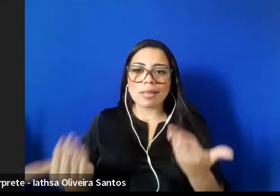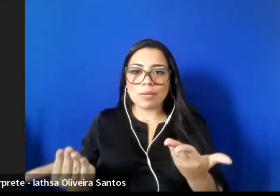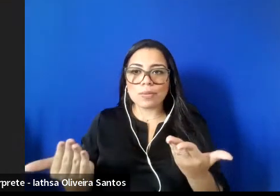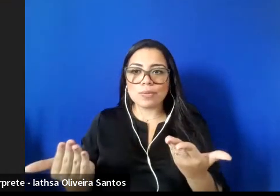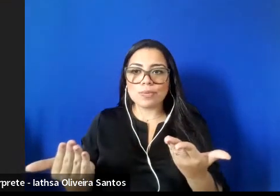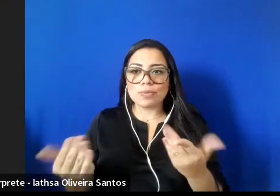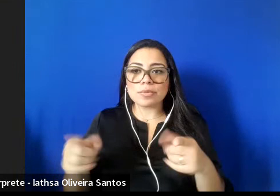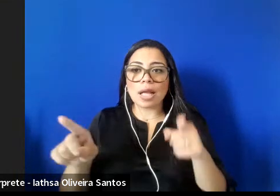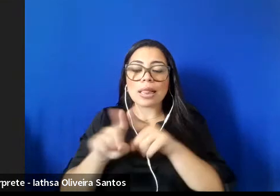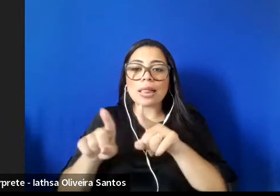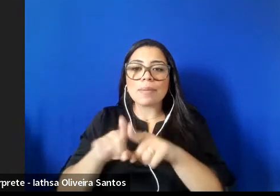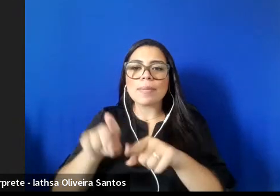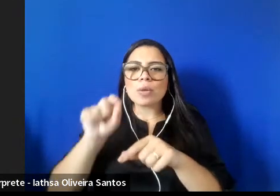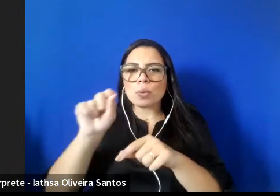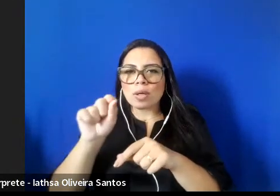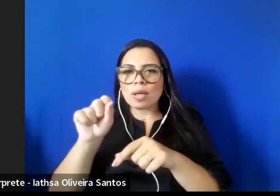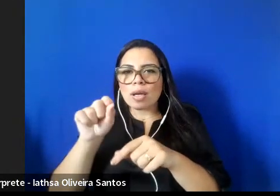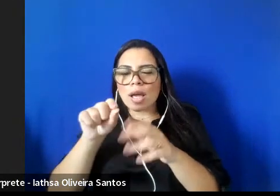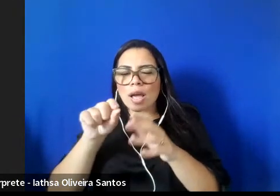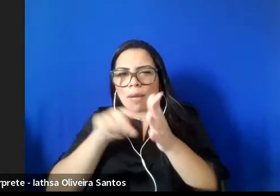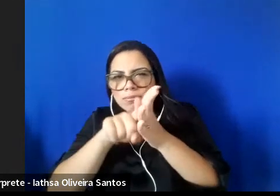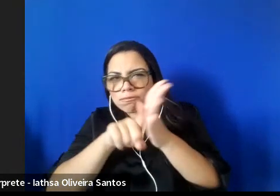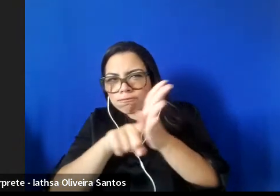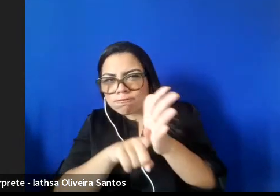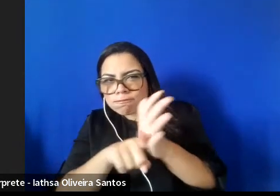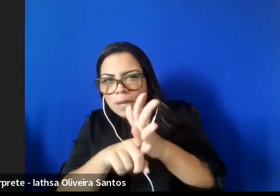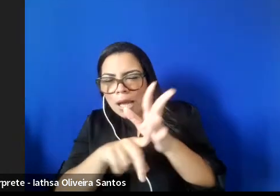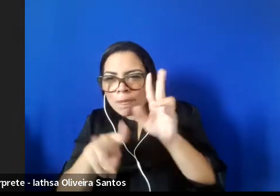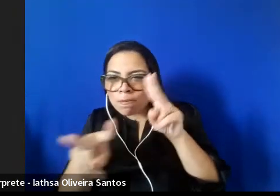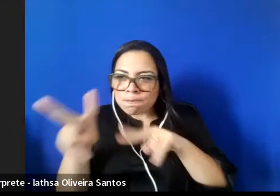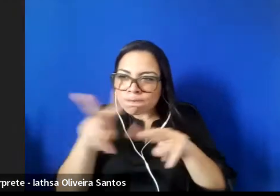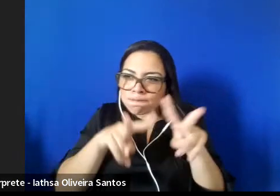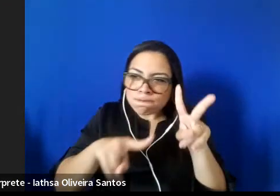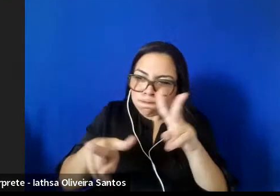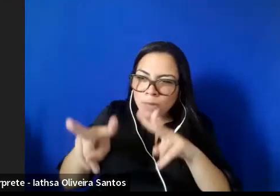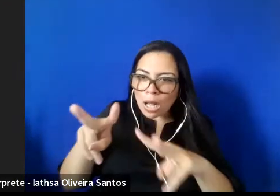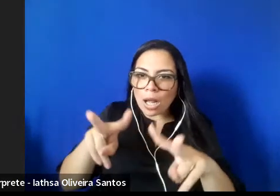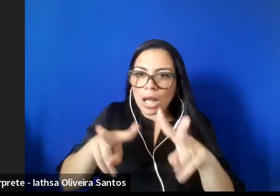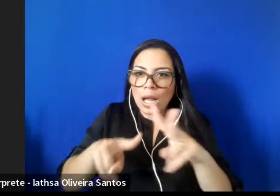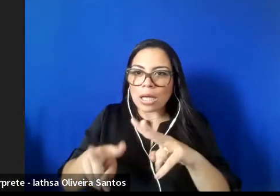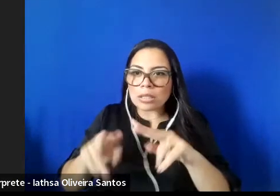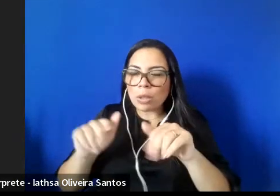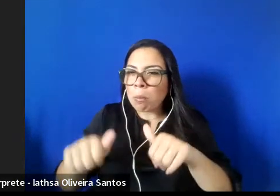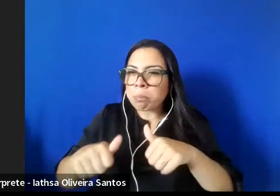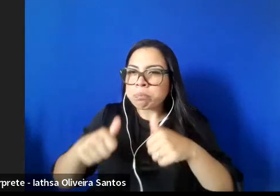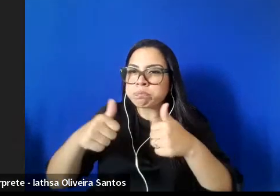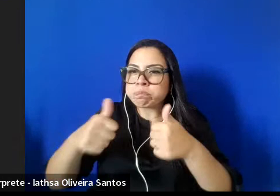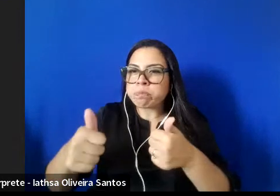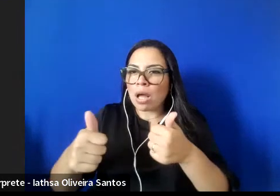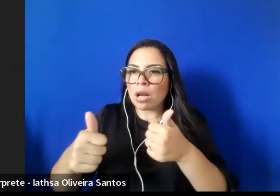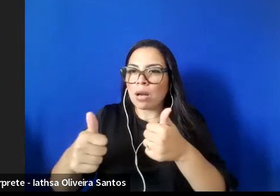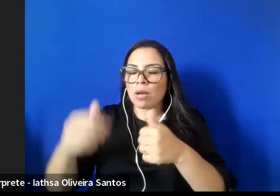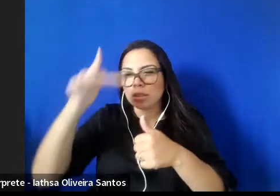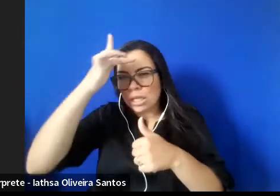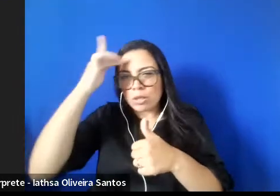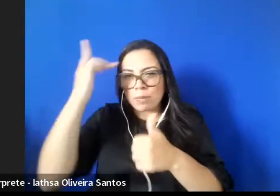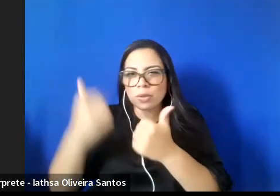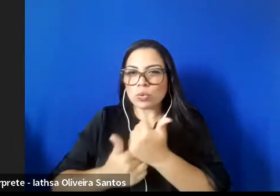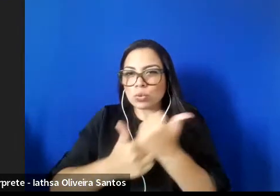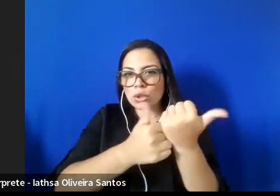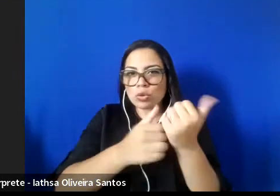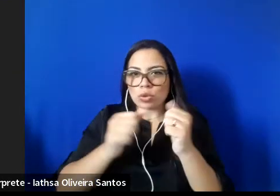Também ele não explora o potencial que os seus auxiliares podem oferecer. Por